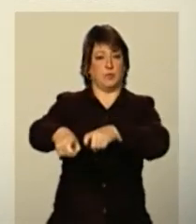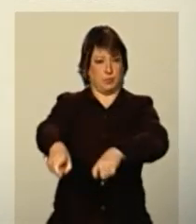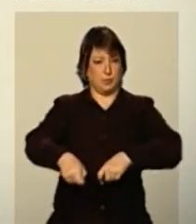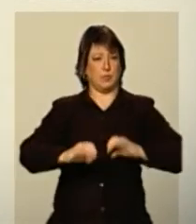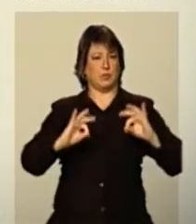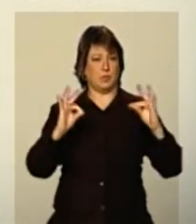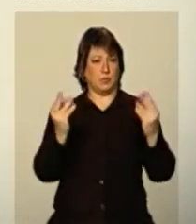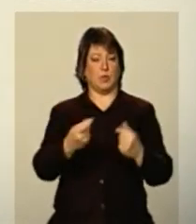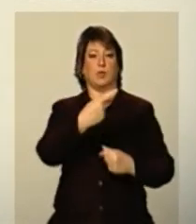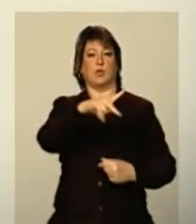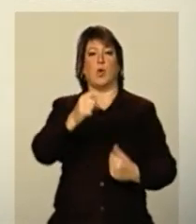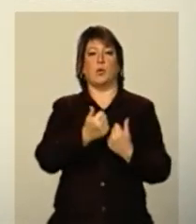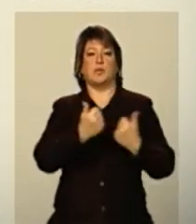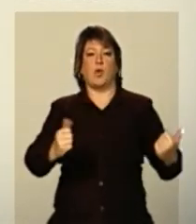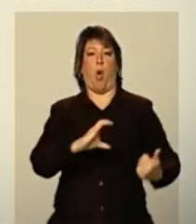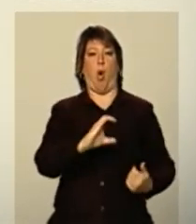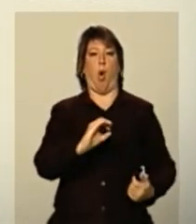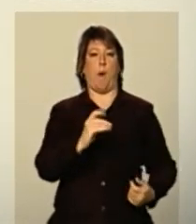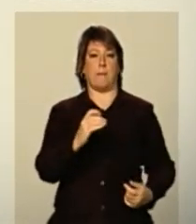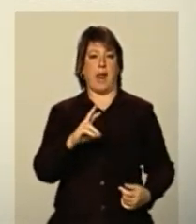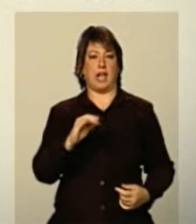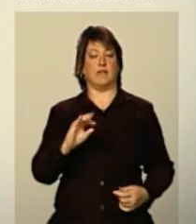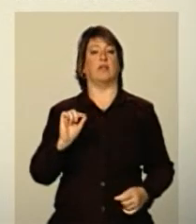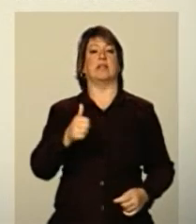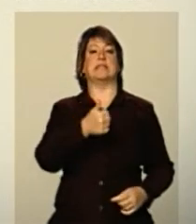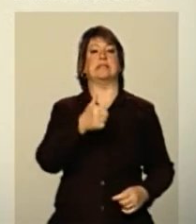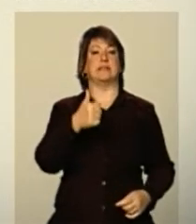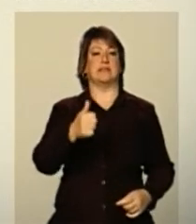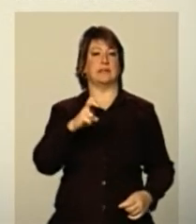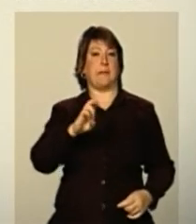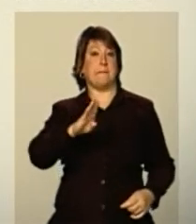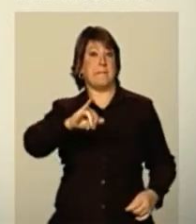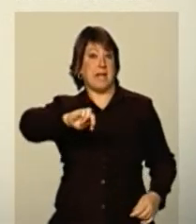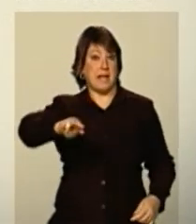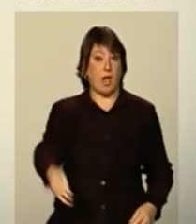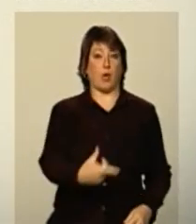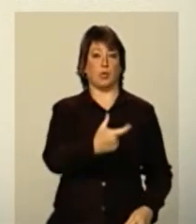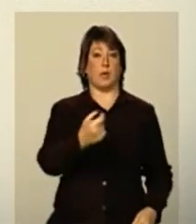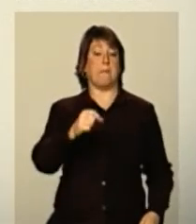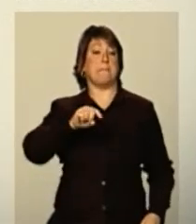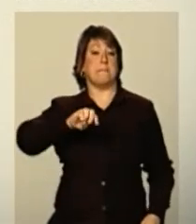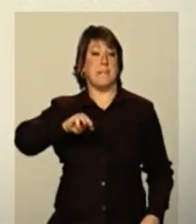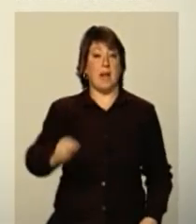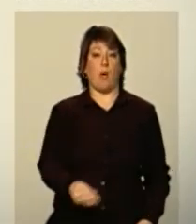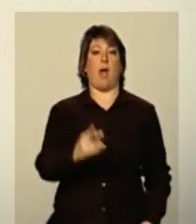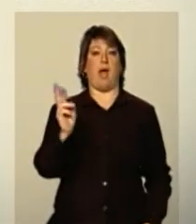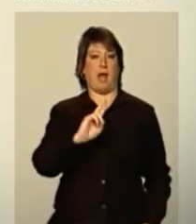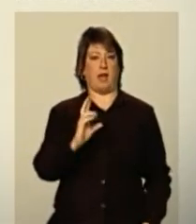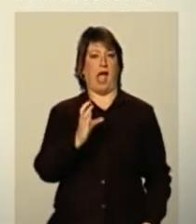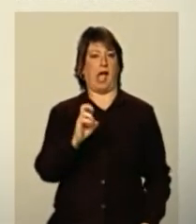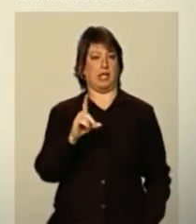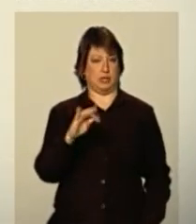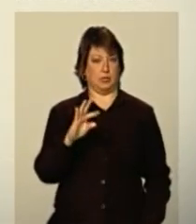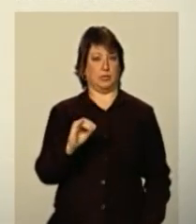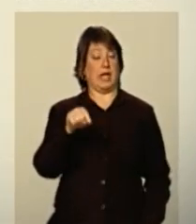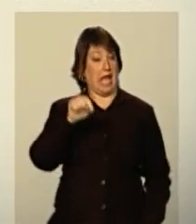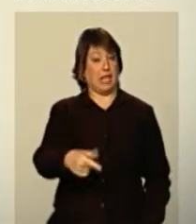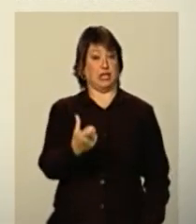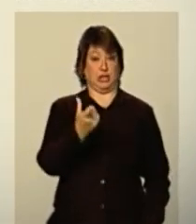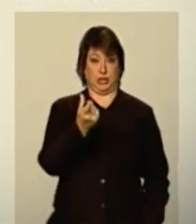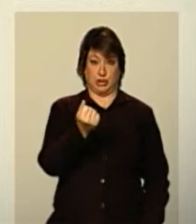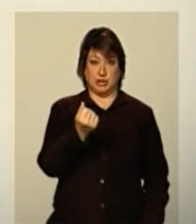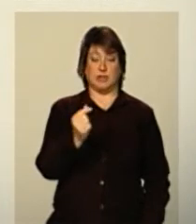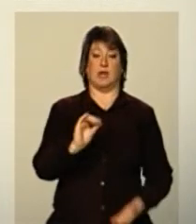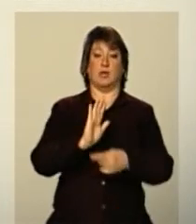e de suas cooperativas 115 bilhões e 200 milhões de reais de crédito. Esse dinheiro vai servir